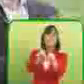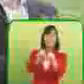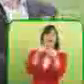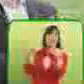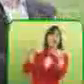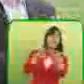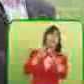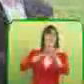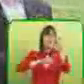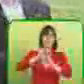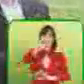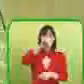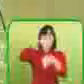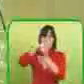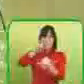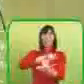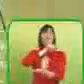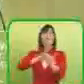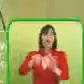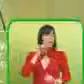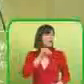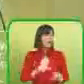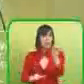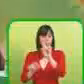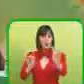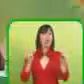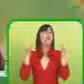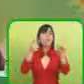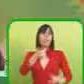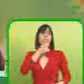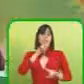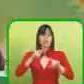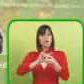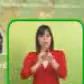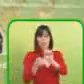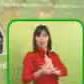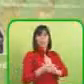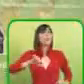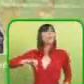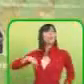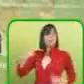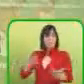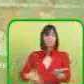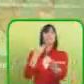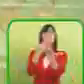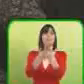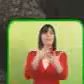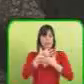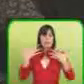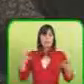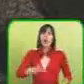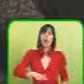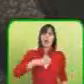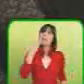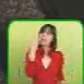Não deixes de exercer o teu voto. Não permitas que outros decidam por ti. Os verdes apresentam-se com grande